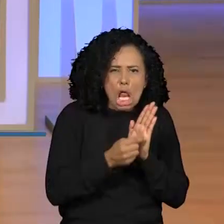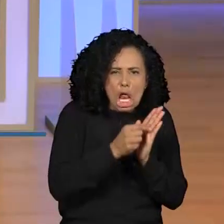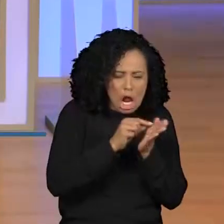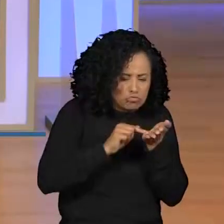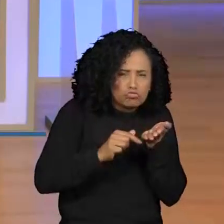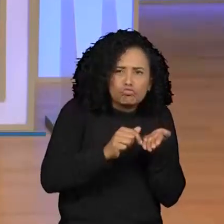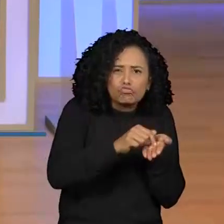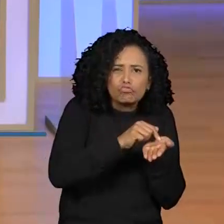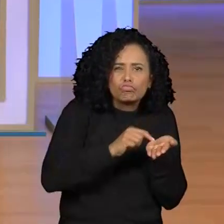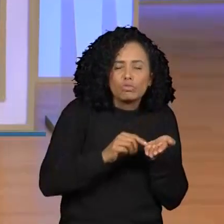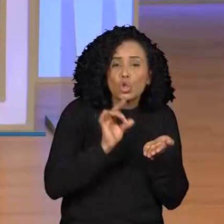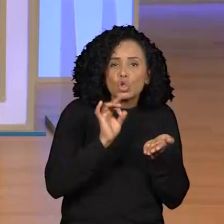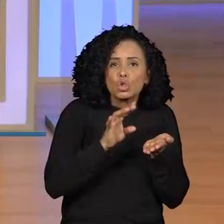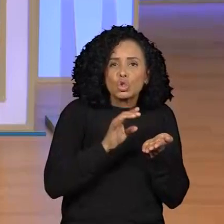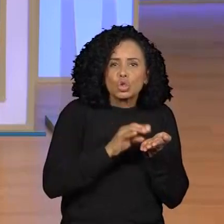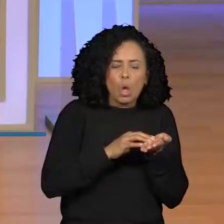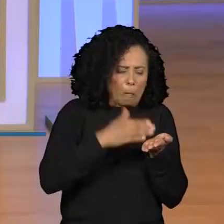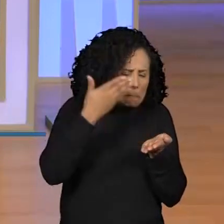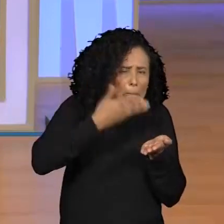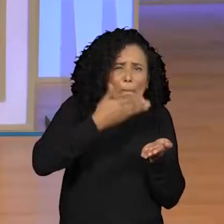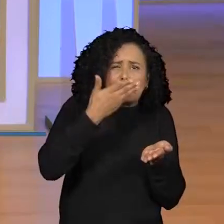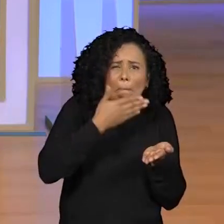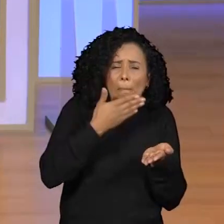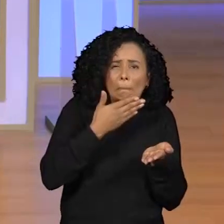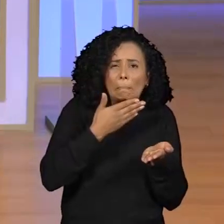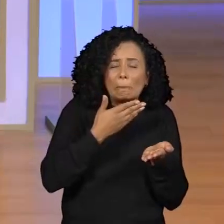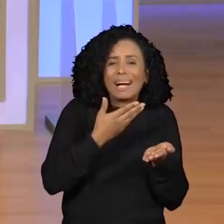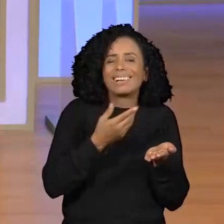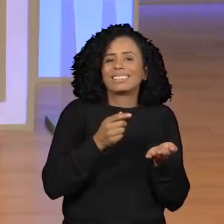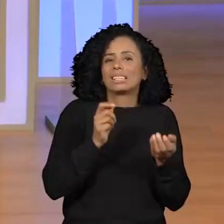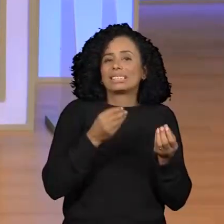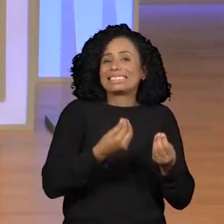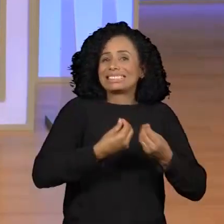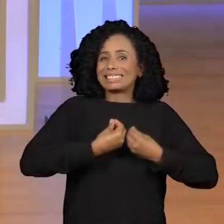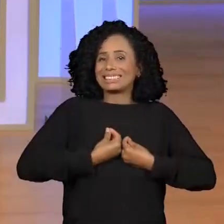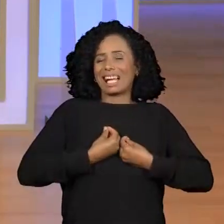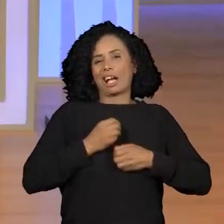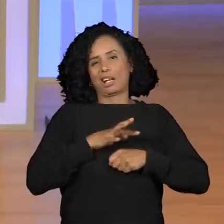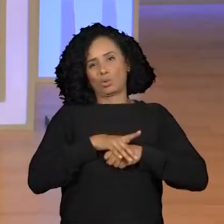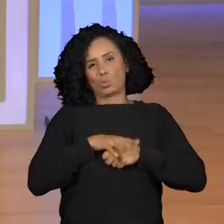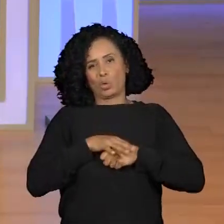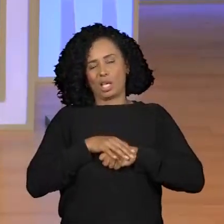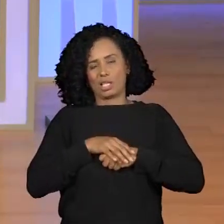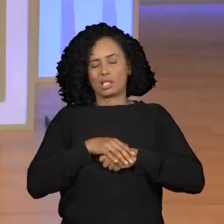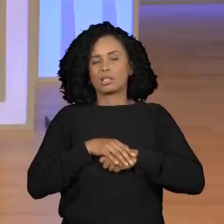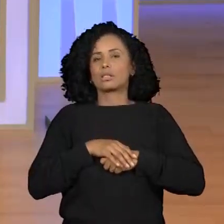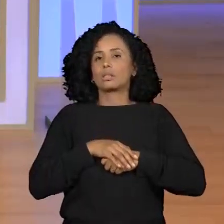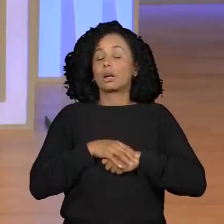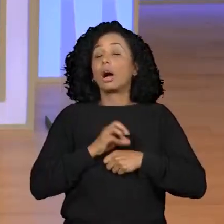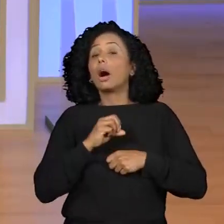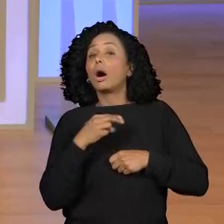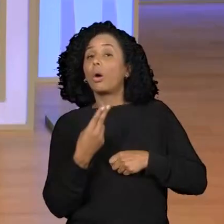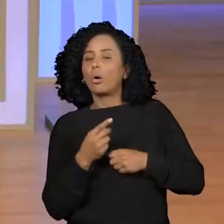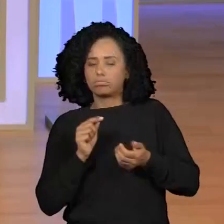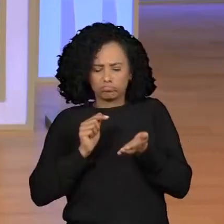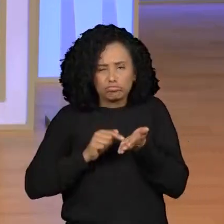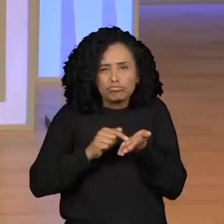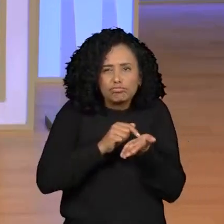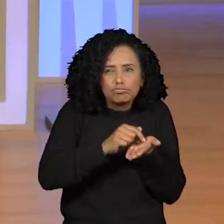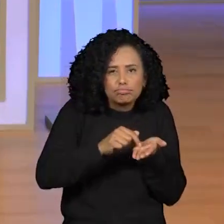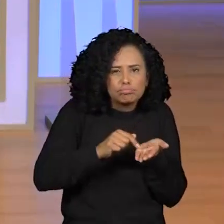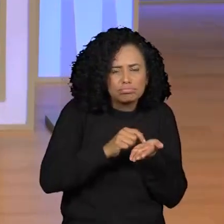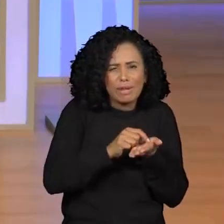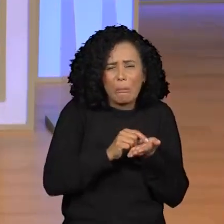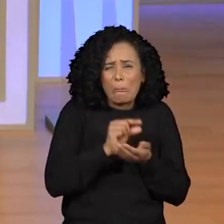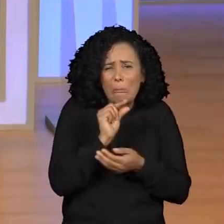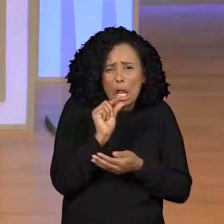vai ter ali bactérias que podem causar doenças, como a gente também vai ter outras bactérias, por exemplo, que podem ser